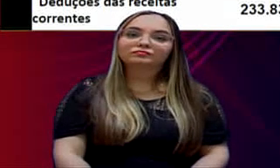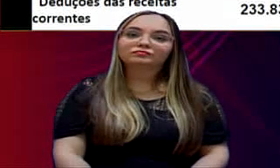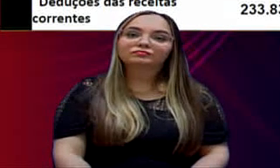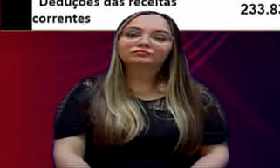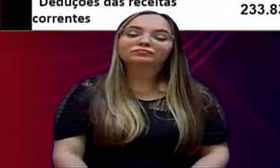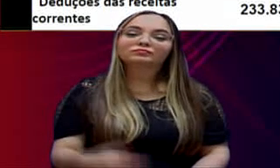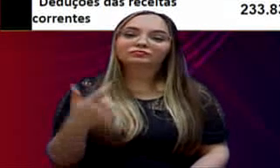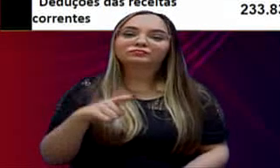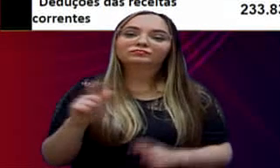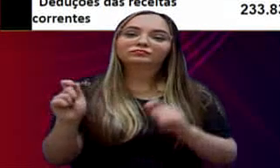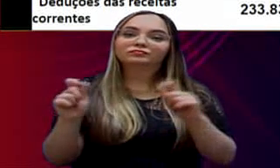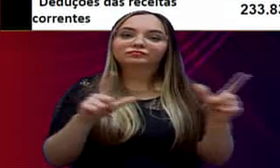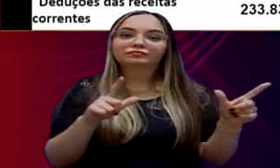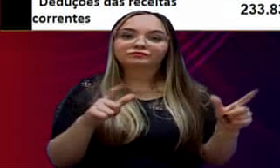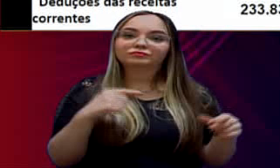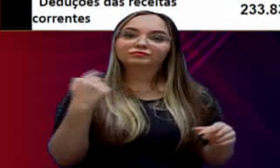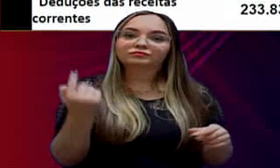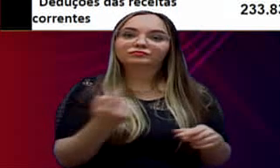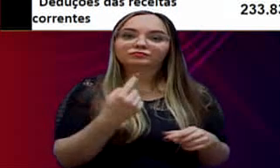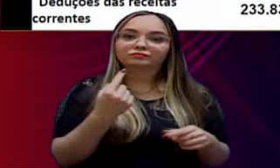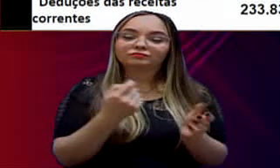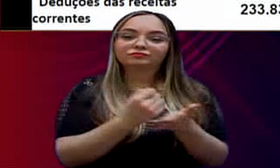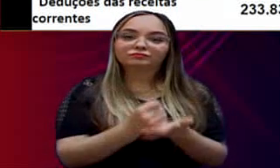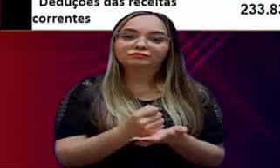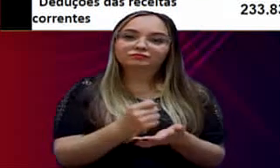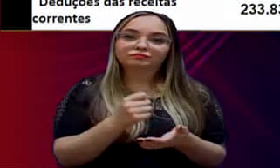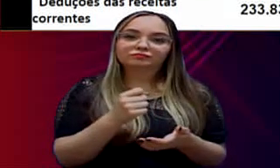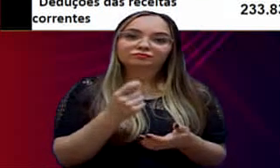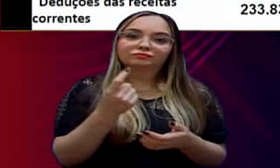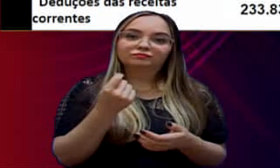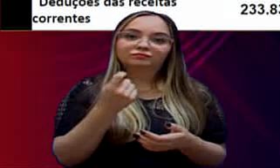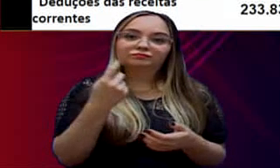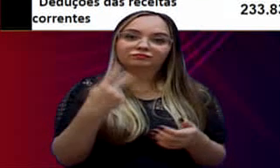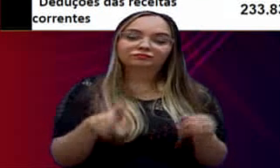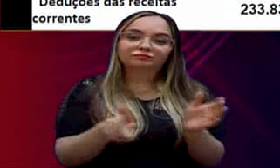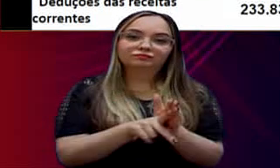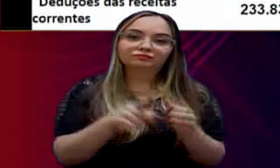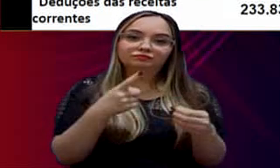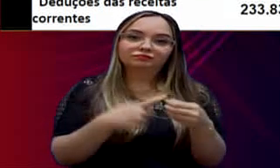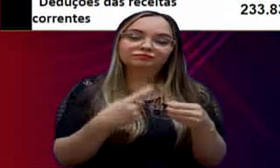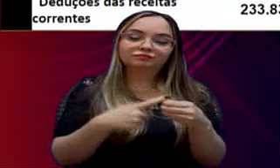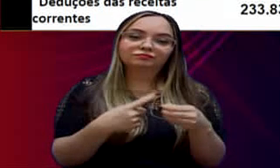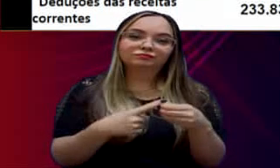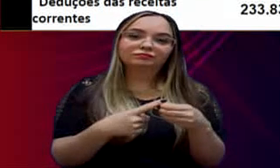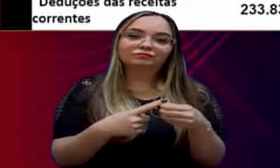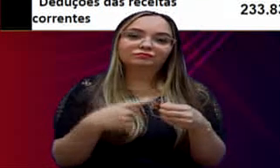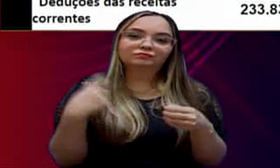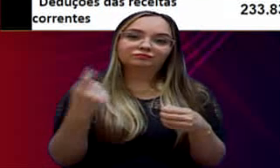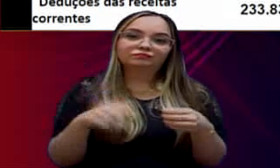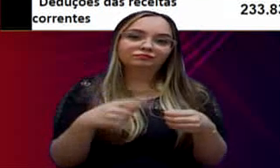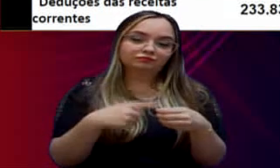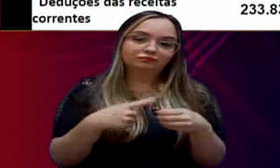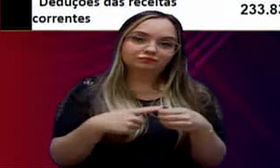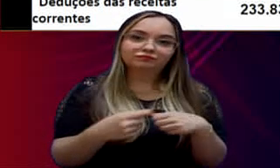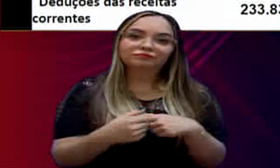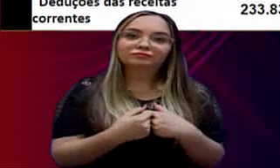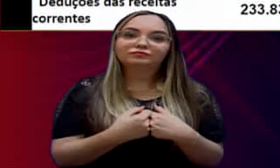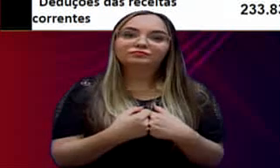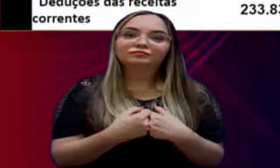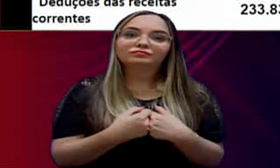próximo quadro nós trouxemos aqui o recurso financeiro do município nós estamos tratando aqui como município